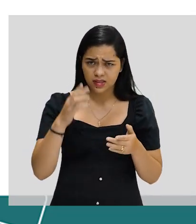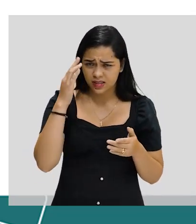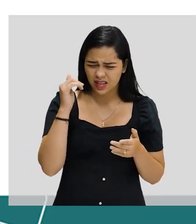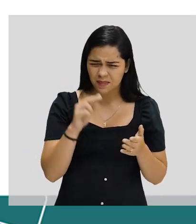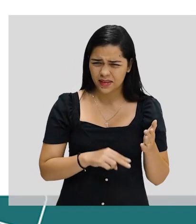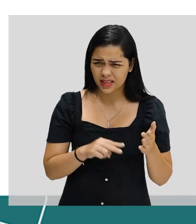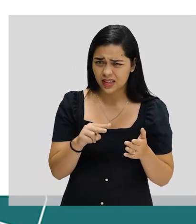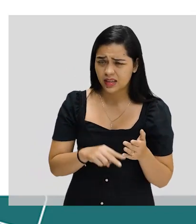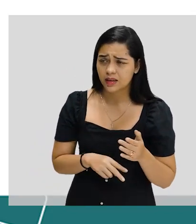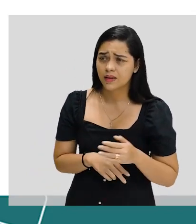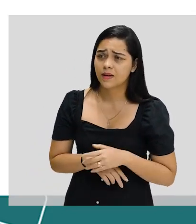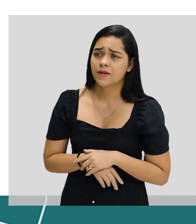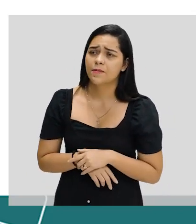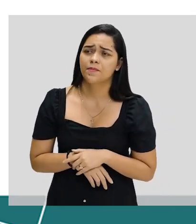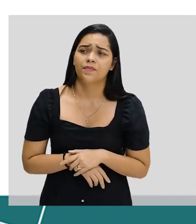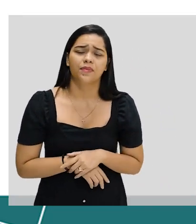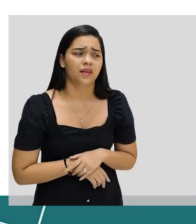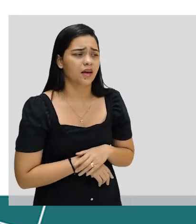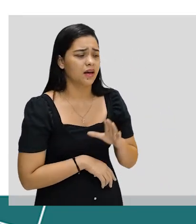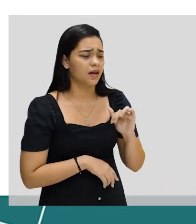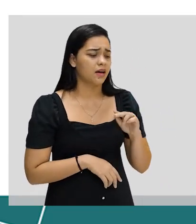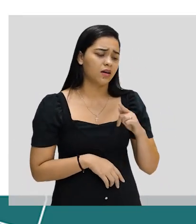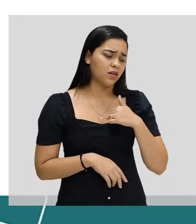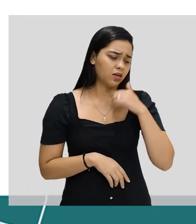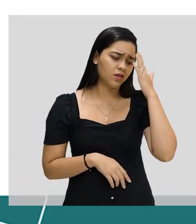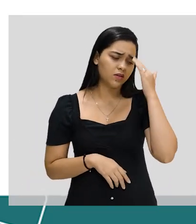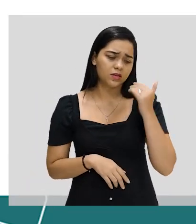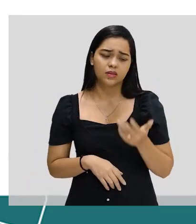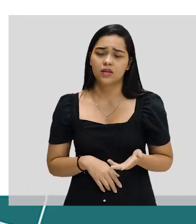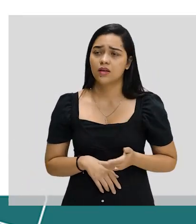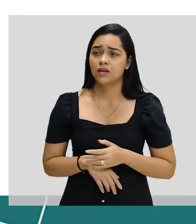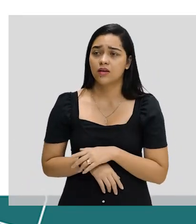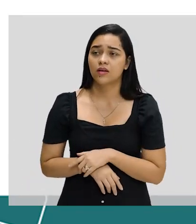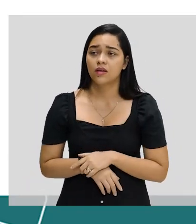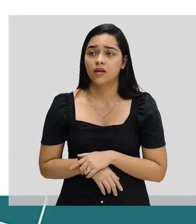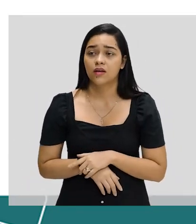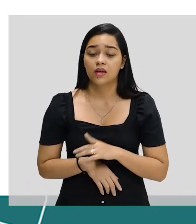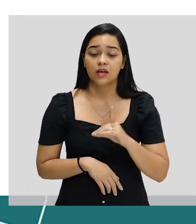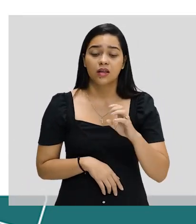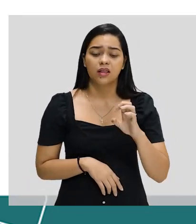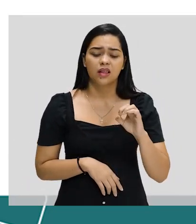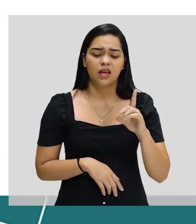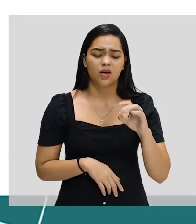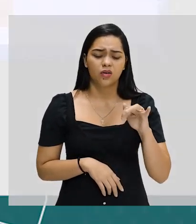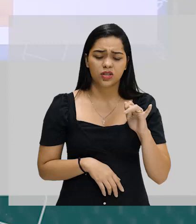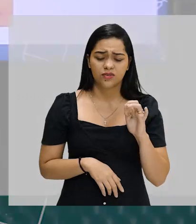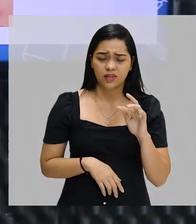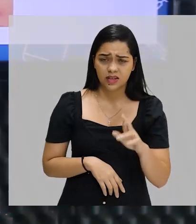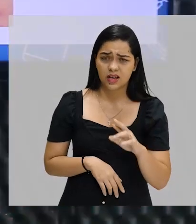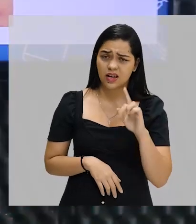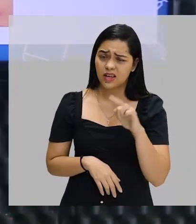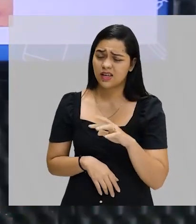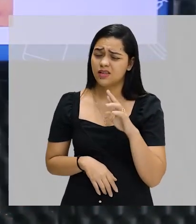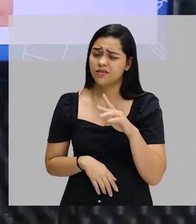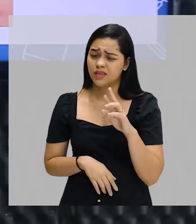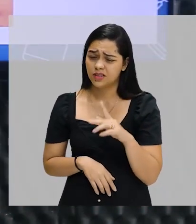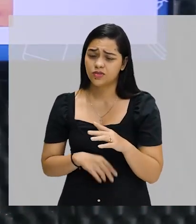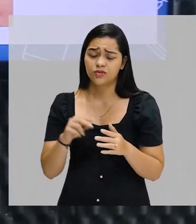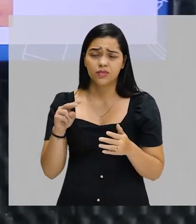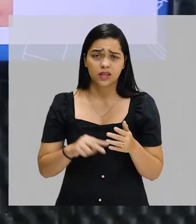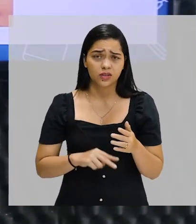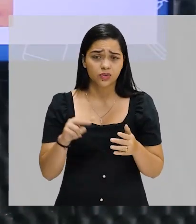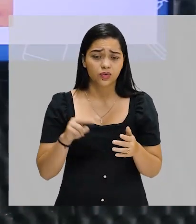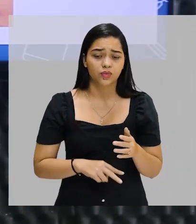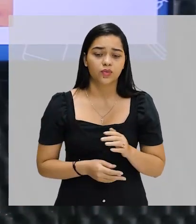ler? Ah, Cacau, claro que eu sei, gente. Decodificar é uma coisa bem diferente de uma